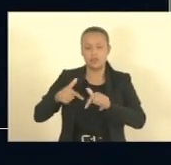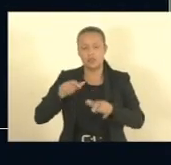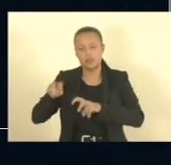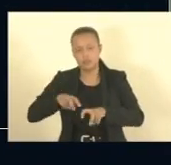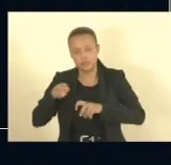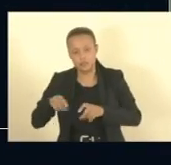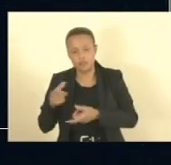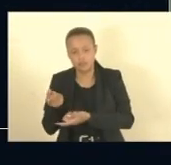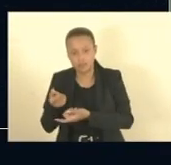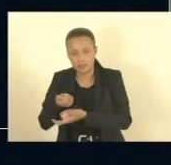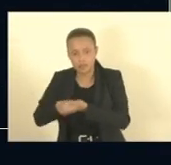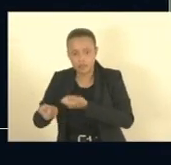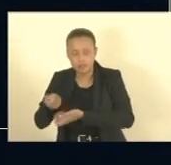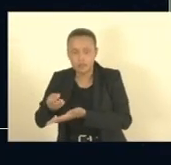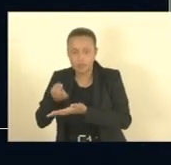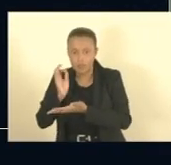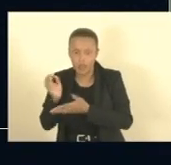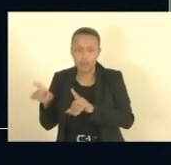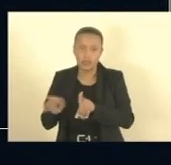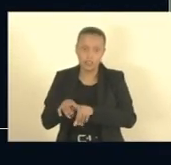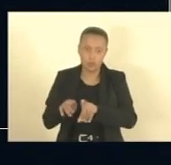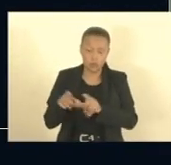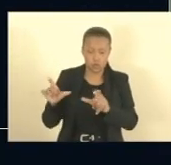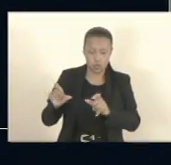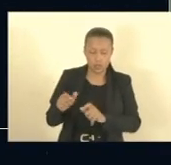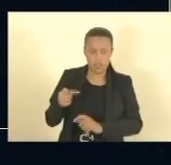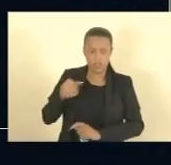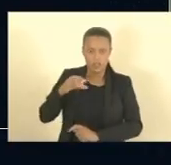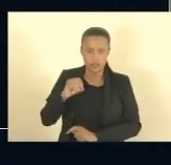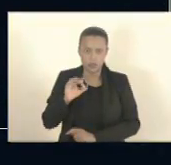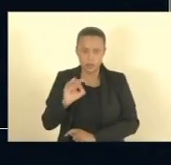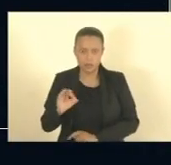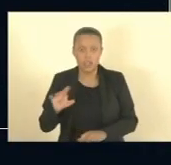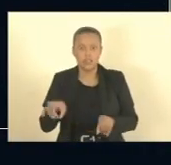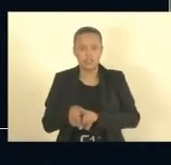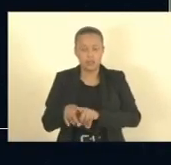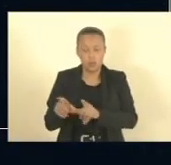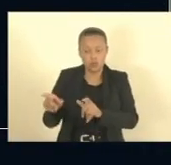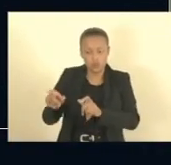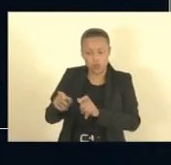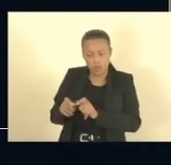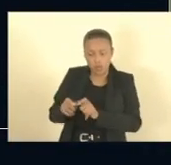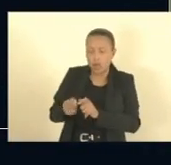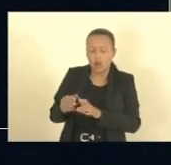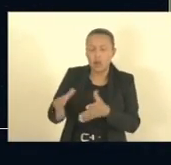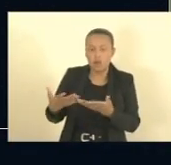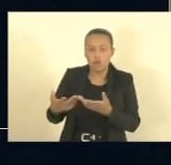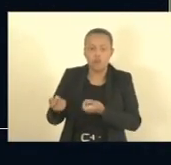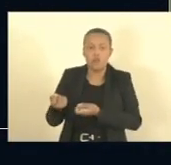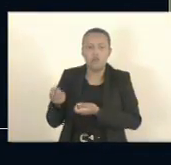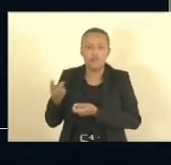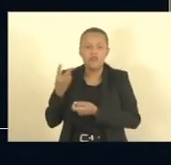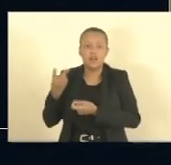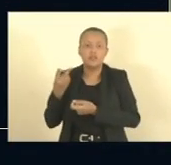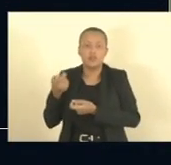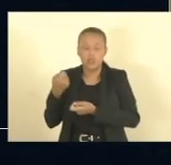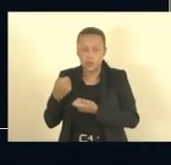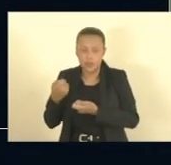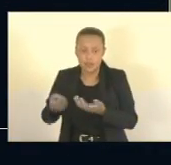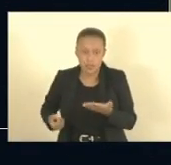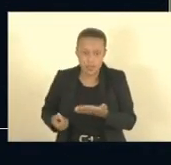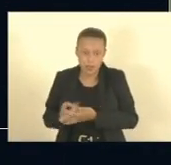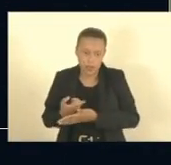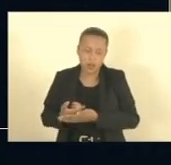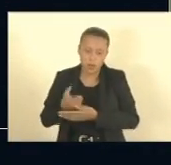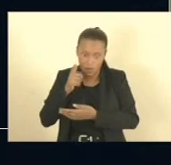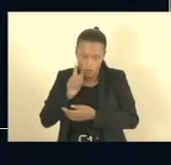alíquota de 12 para 7% conseguimos diminuir o custo da produção o que por sua vez pode resultar em